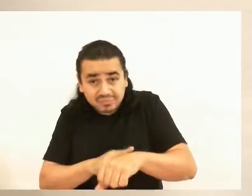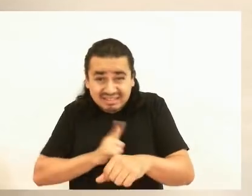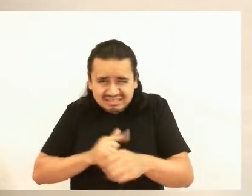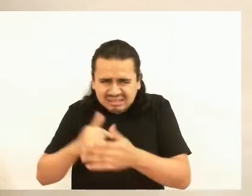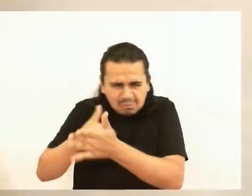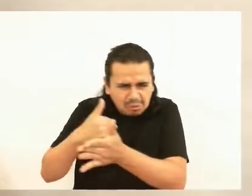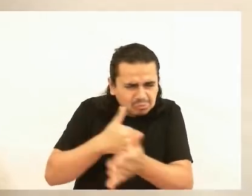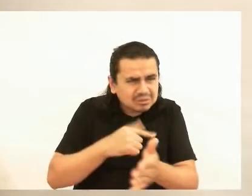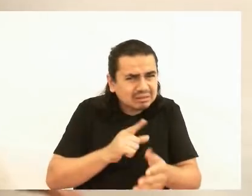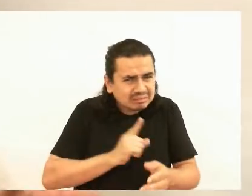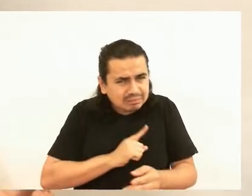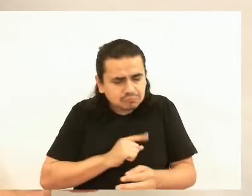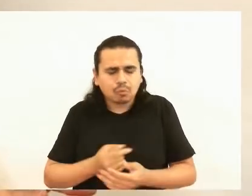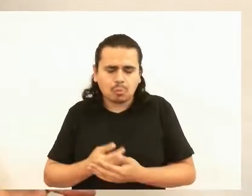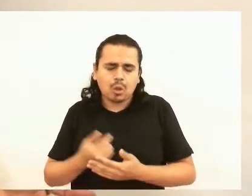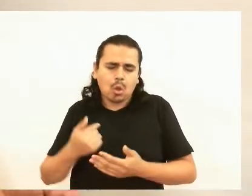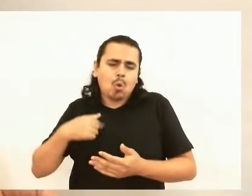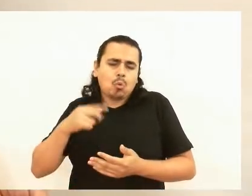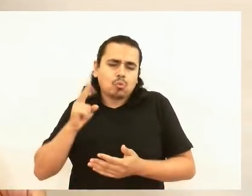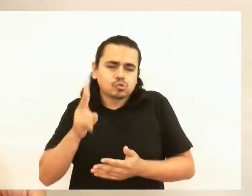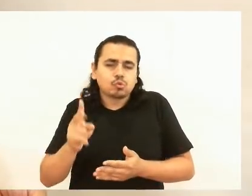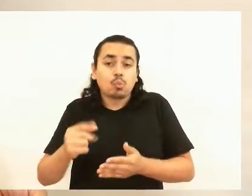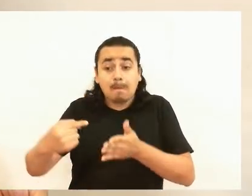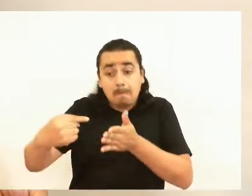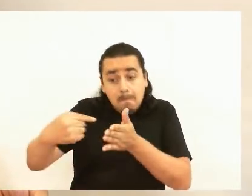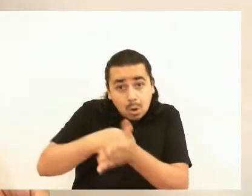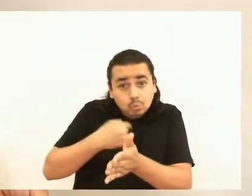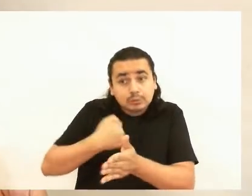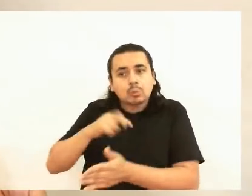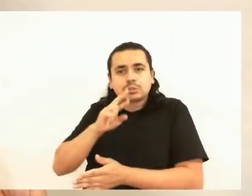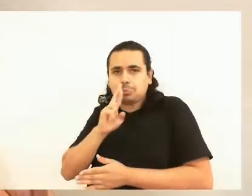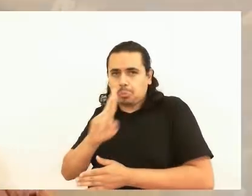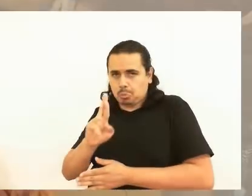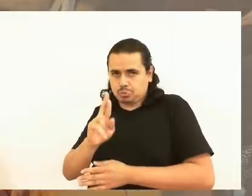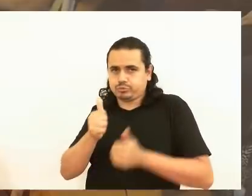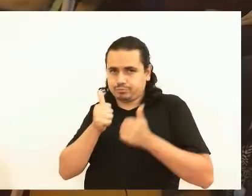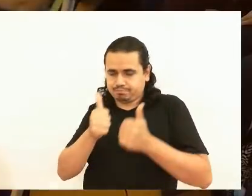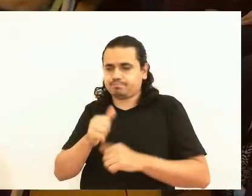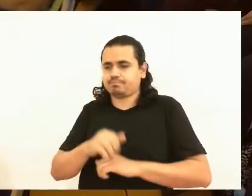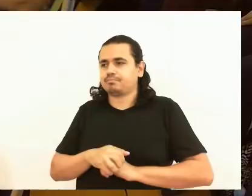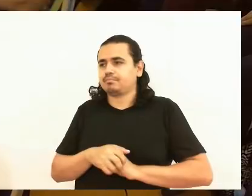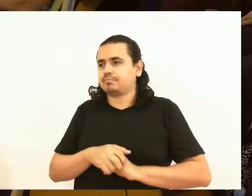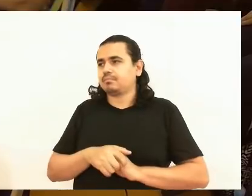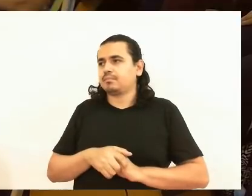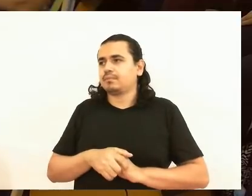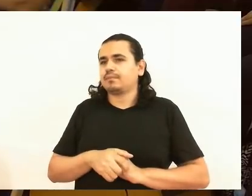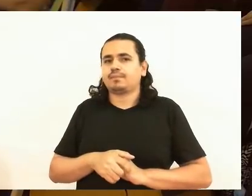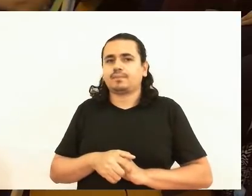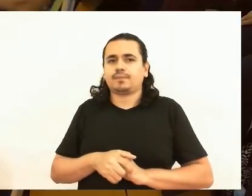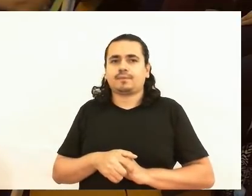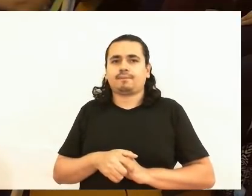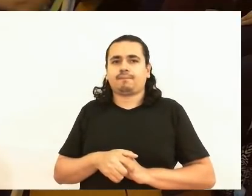chega perguntas então a gente continua a partir das perguntas pode ser então tá bom